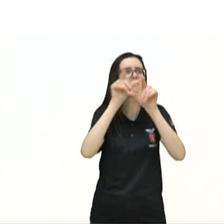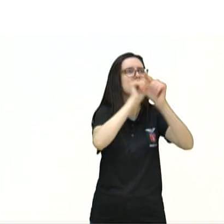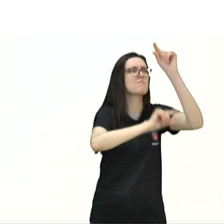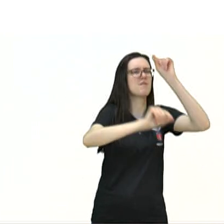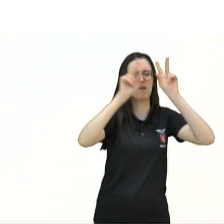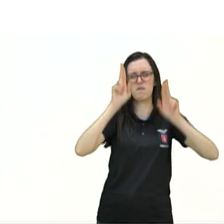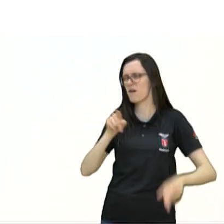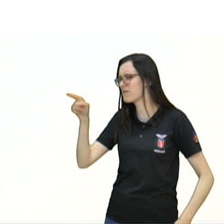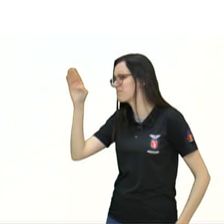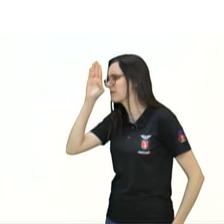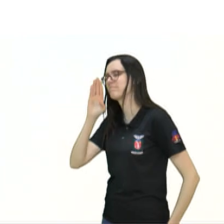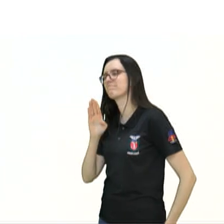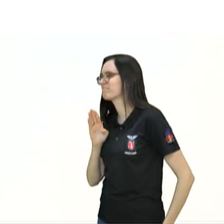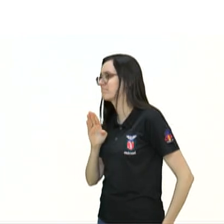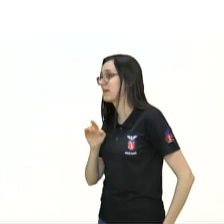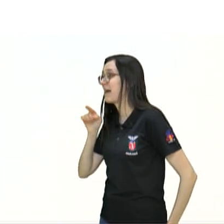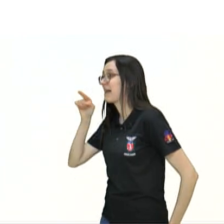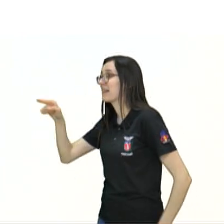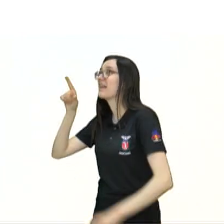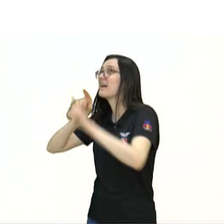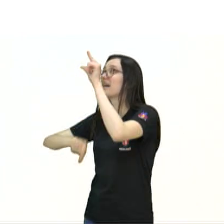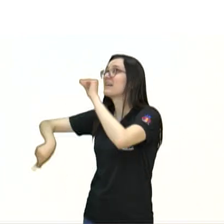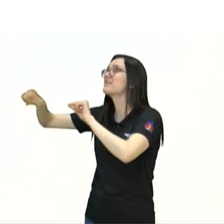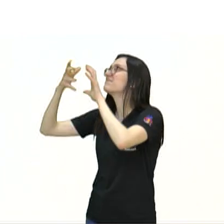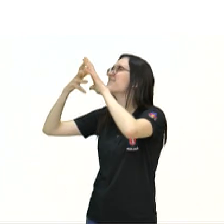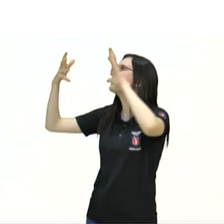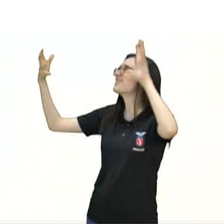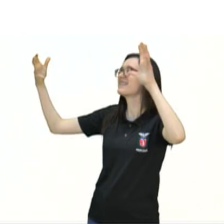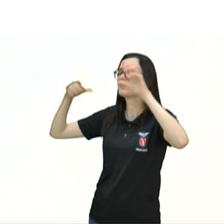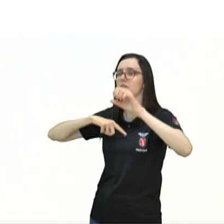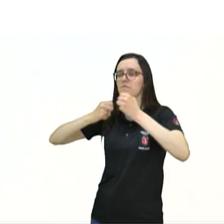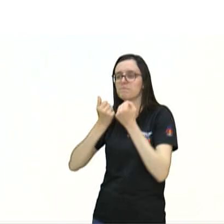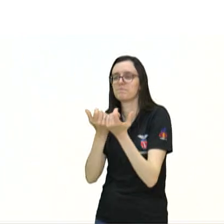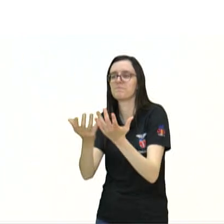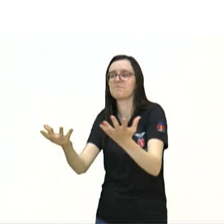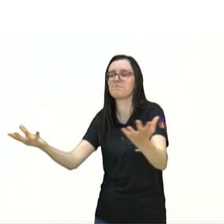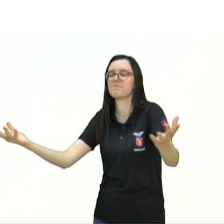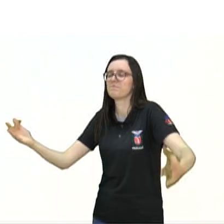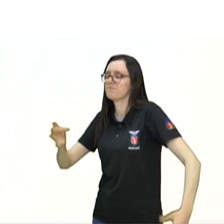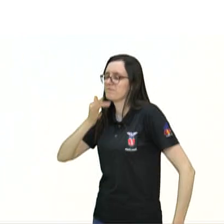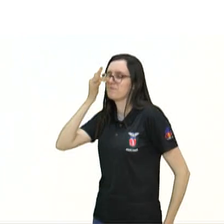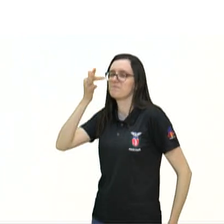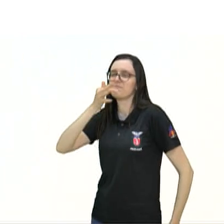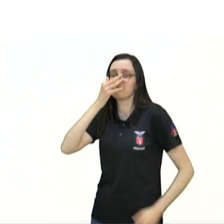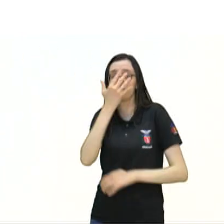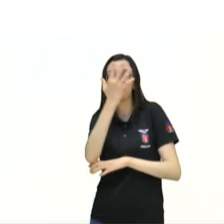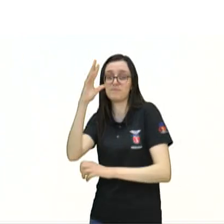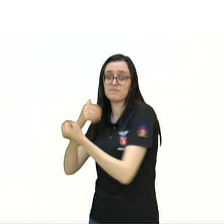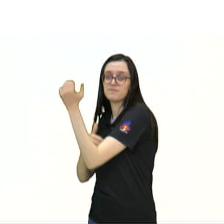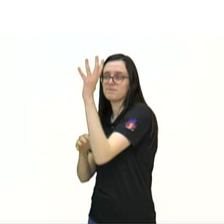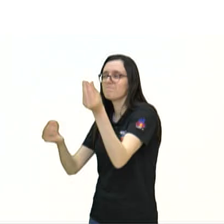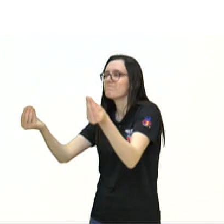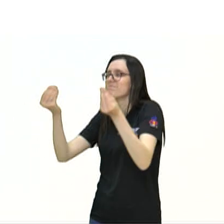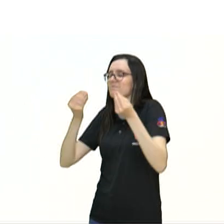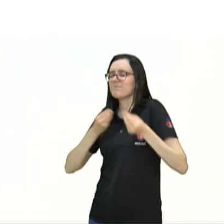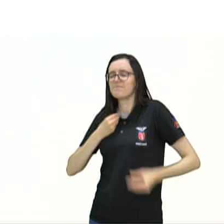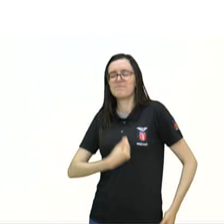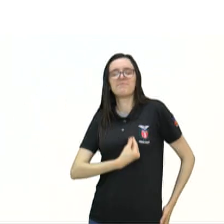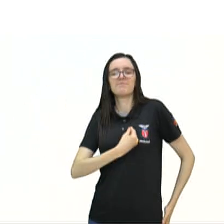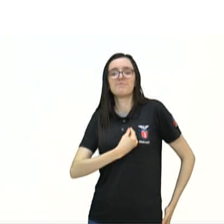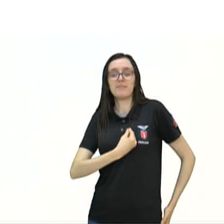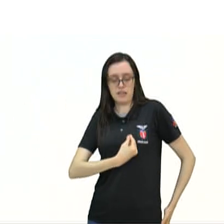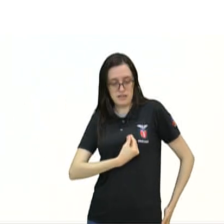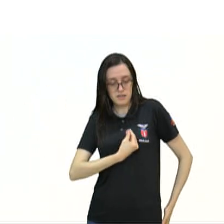lá. Nosso céu tem mais estrelas, nossas várzeas têm mais flores, nossos bosques têm mais